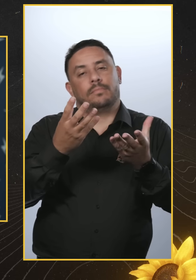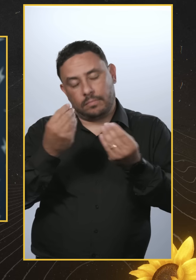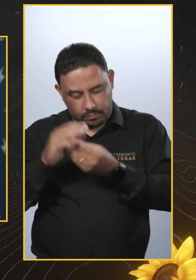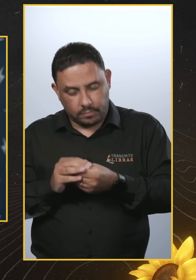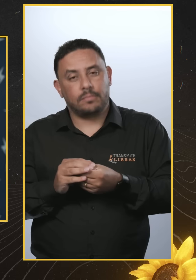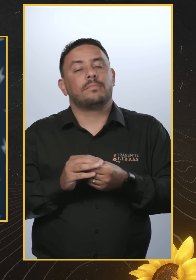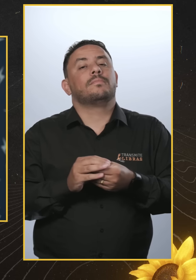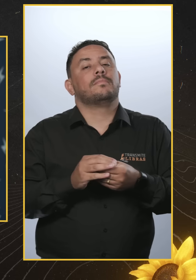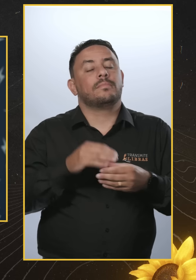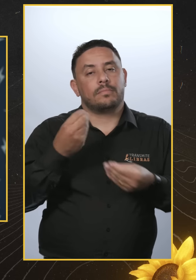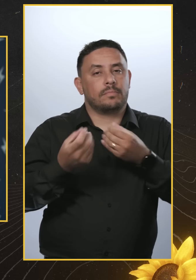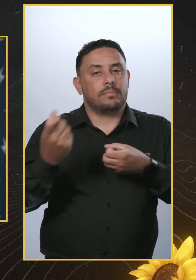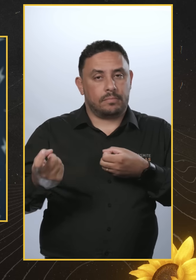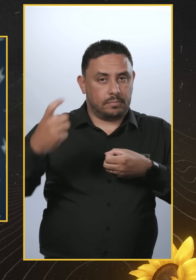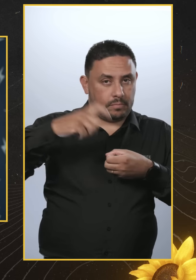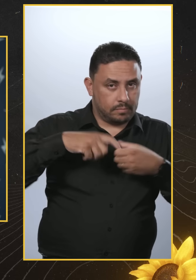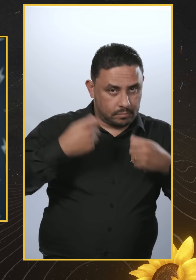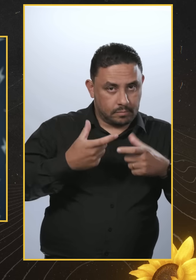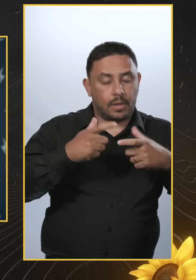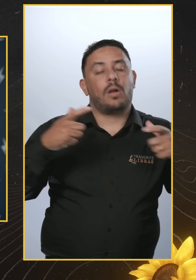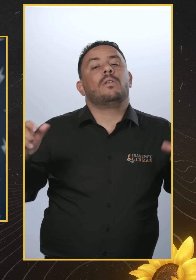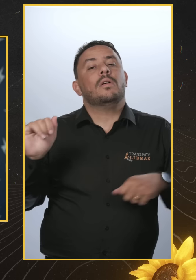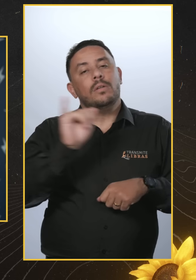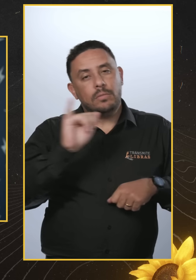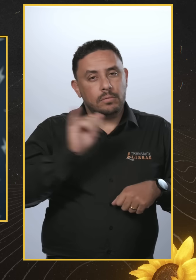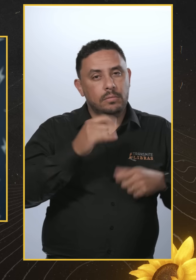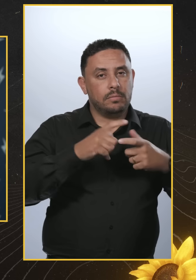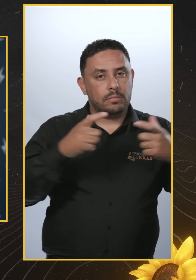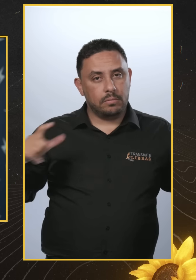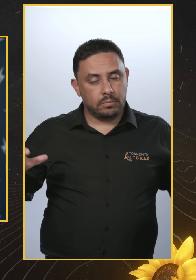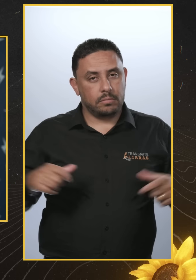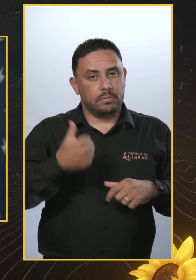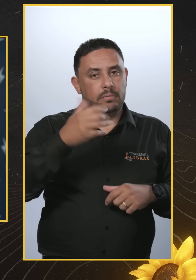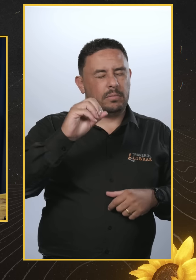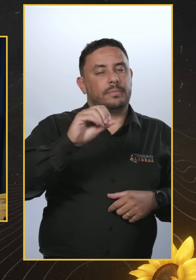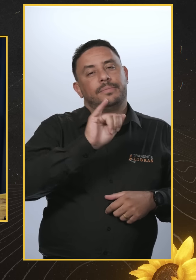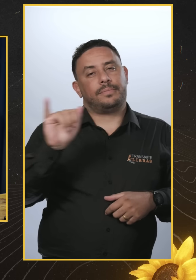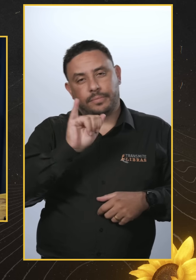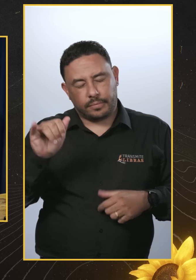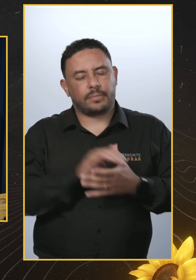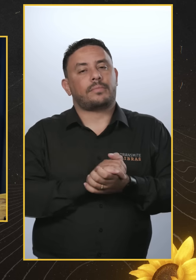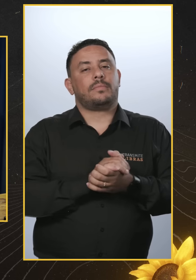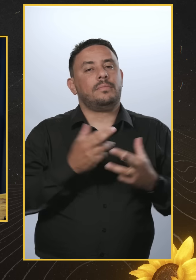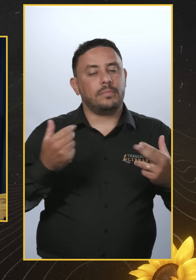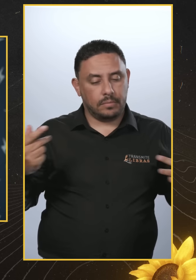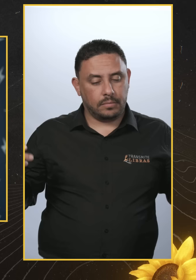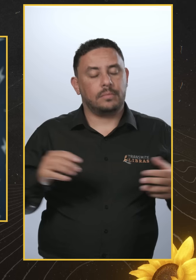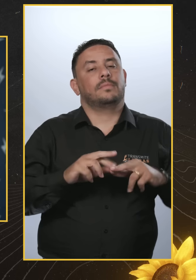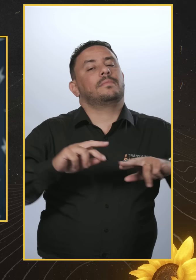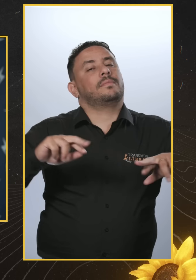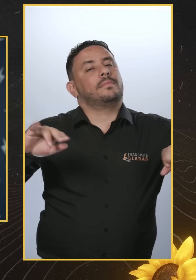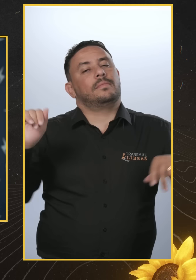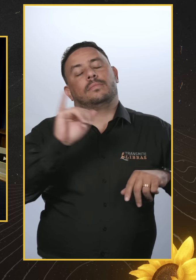e para repor o gasto eles precisam de aumentar impostos então aumentaram mais 10 10 impostos os ap os os impostos da brusinha lá por exemplo